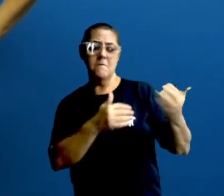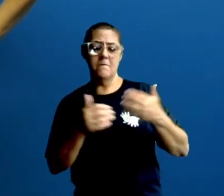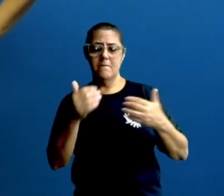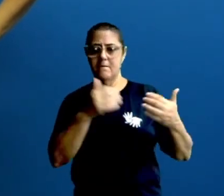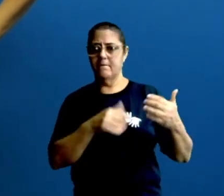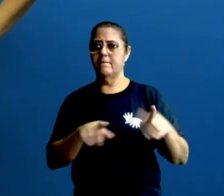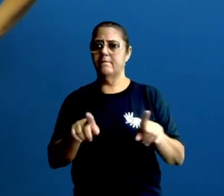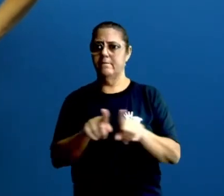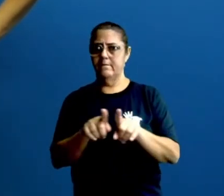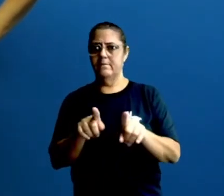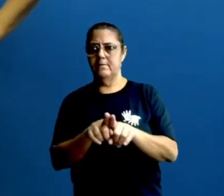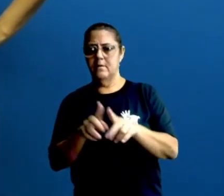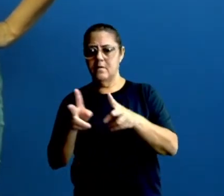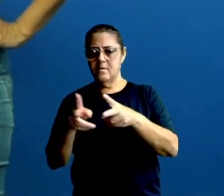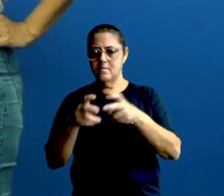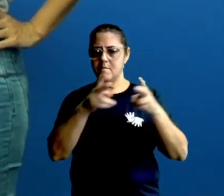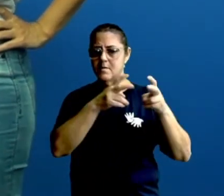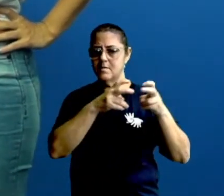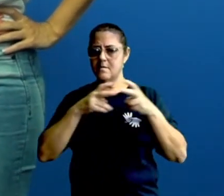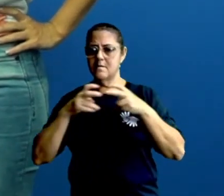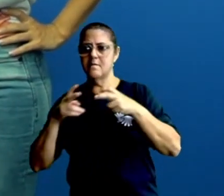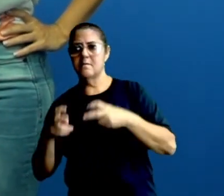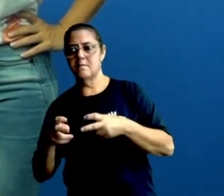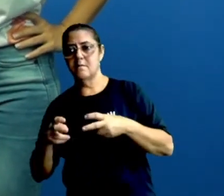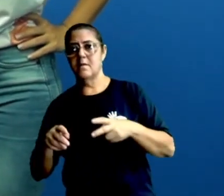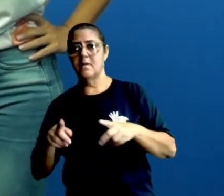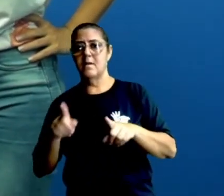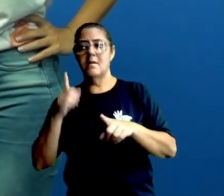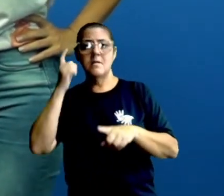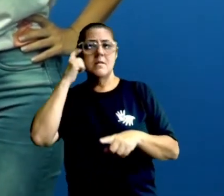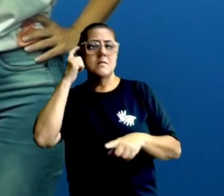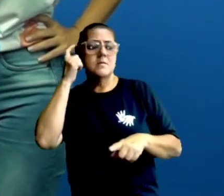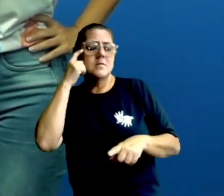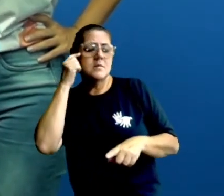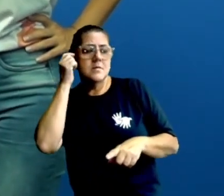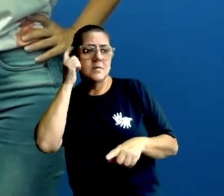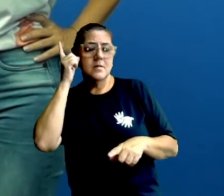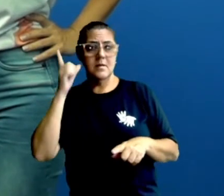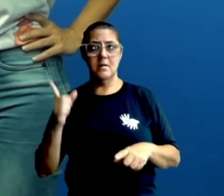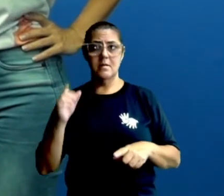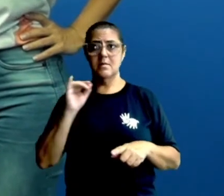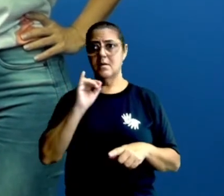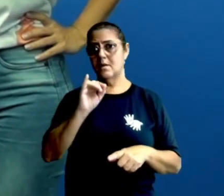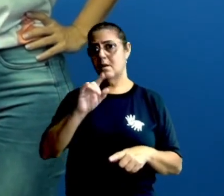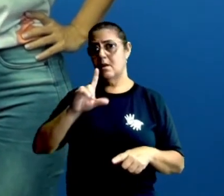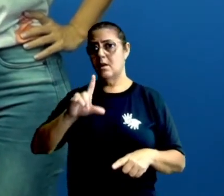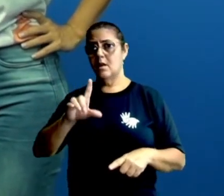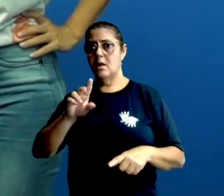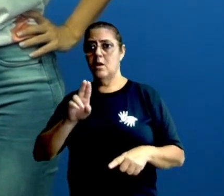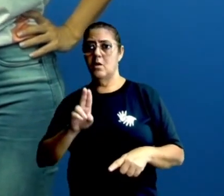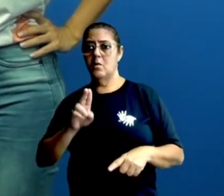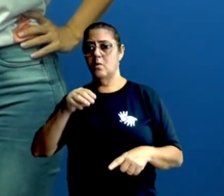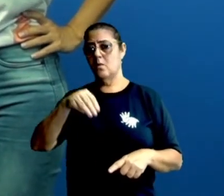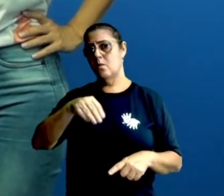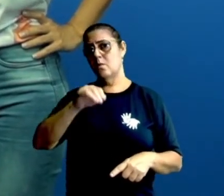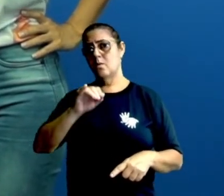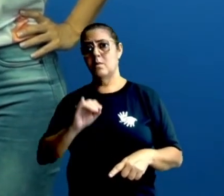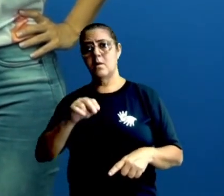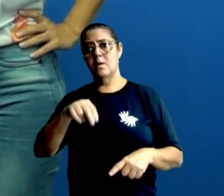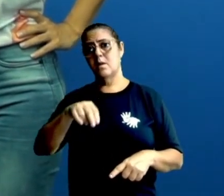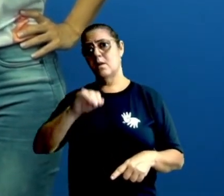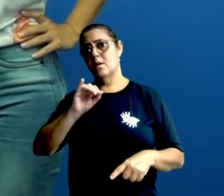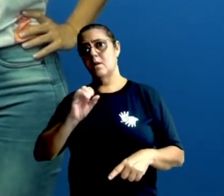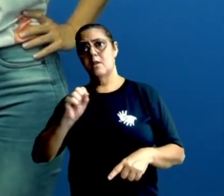caso aqui, a gente pode observar as influências das ideias iluministas. Então, aqueles ideais